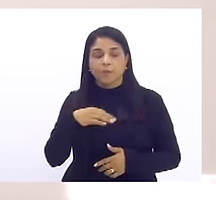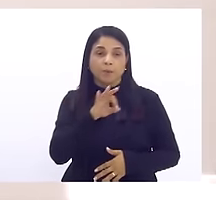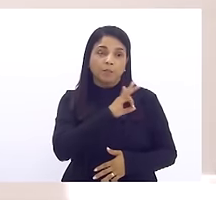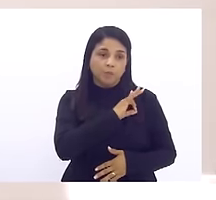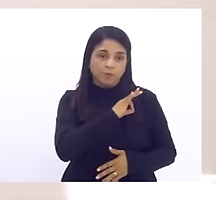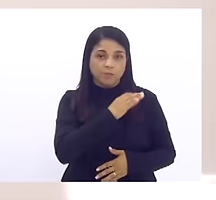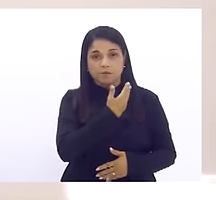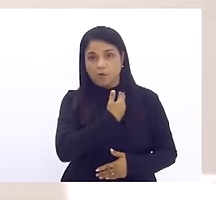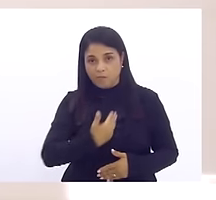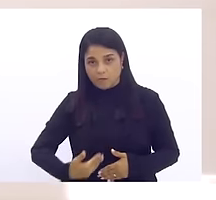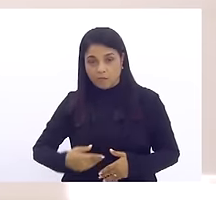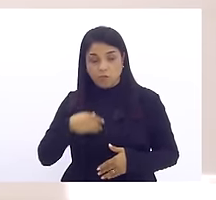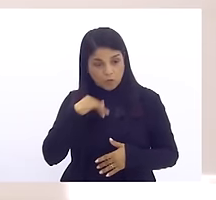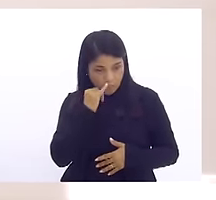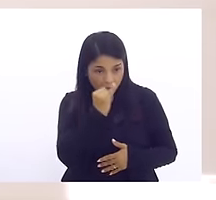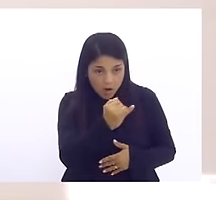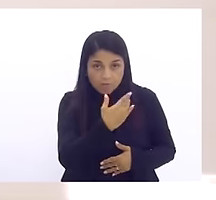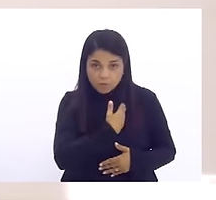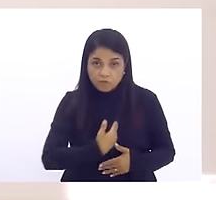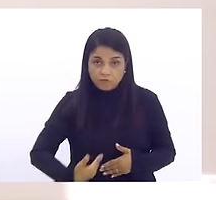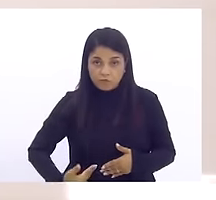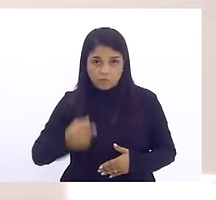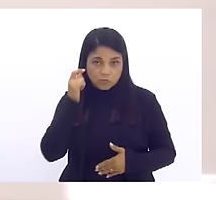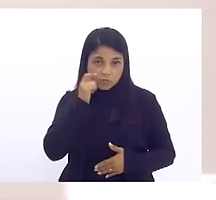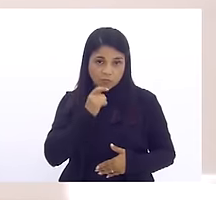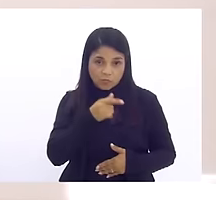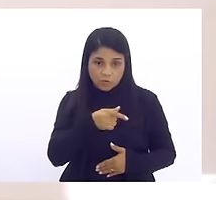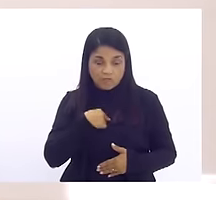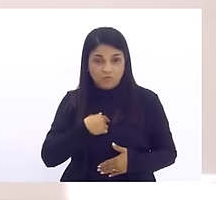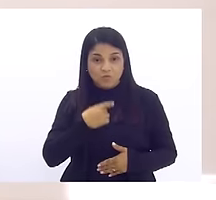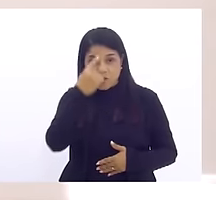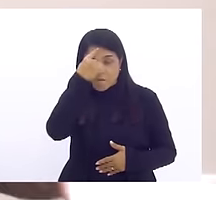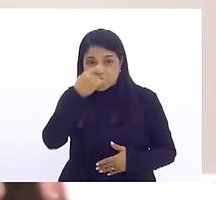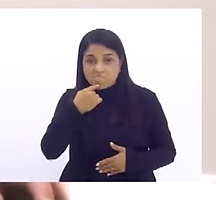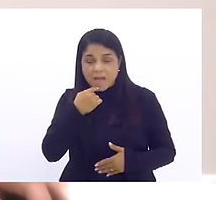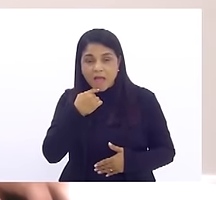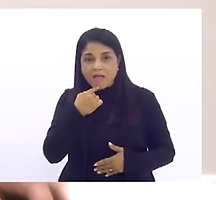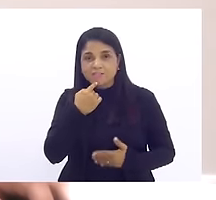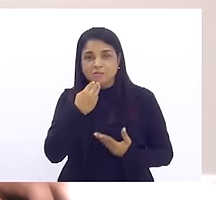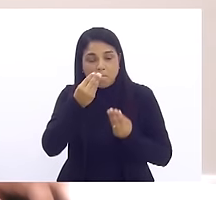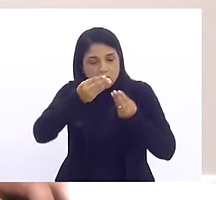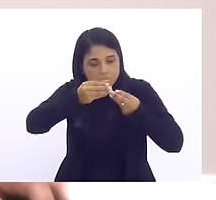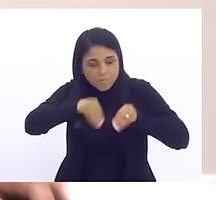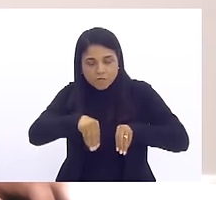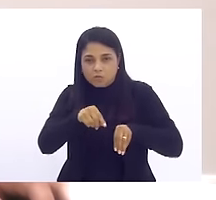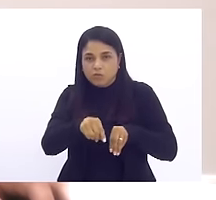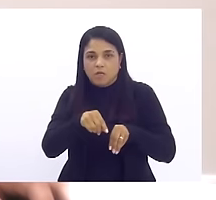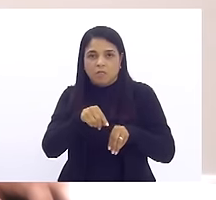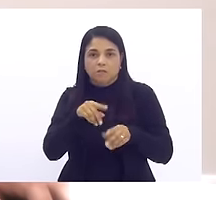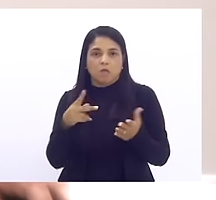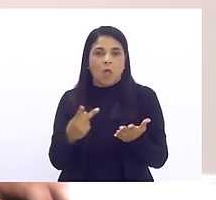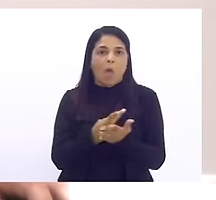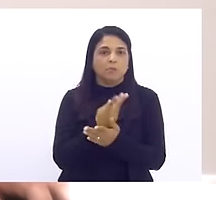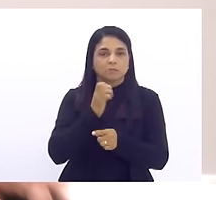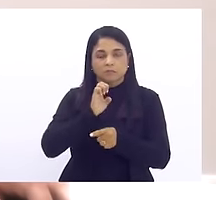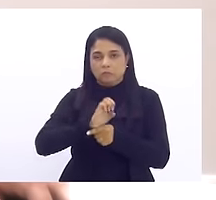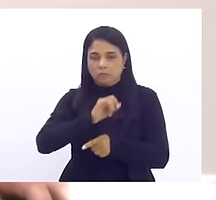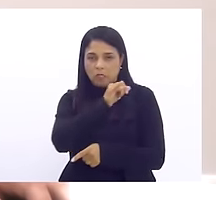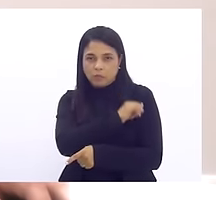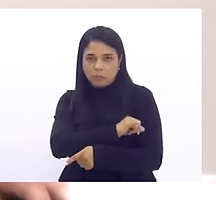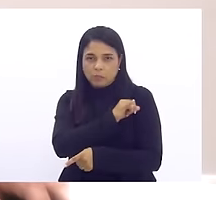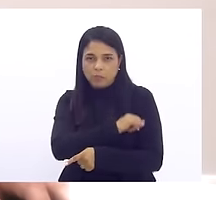nós falamos isso para o governador Governador o senhor está com a imagem totalmente desgastado por conta do que tá acontecendo no Rio de Janeiro